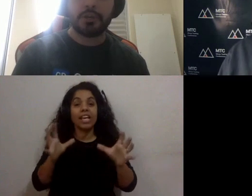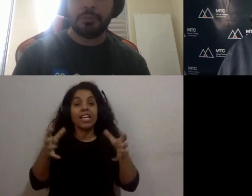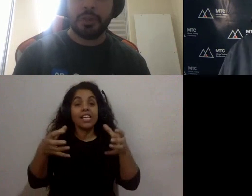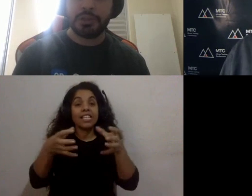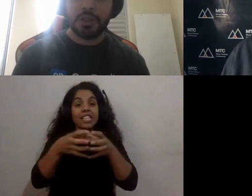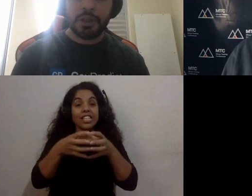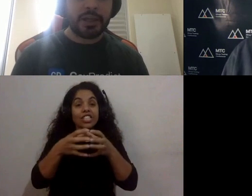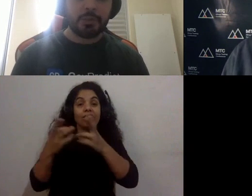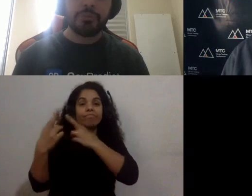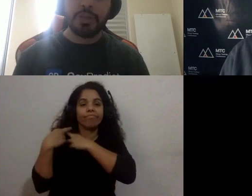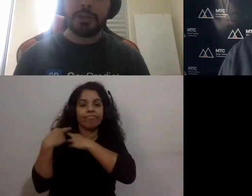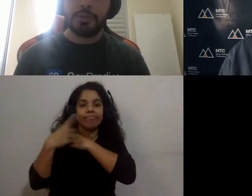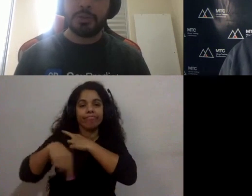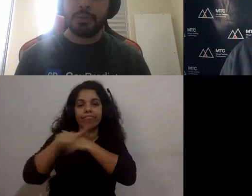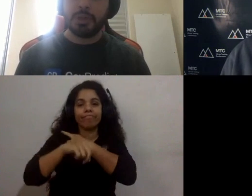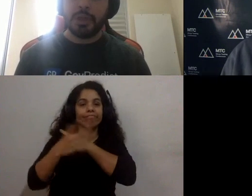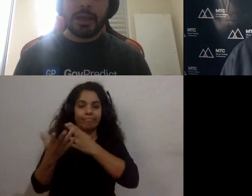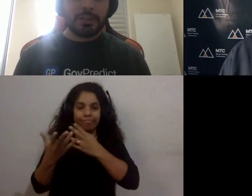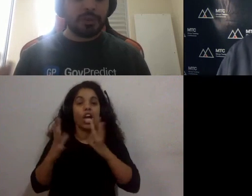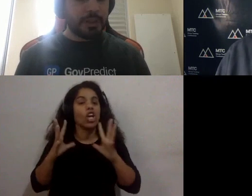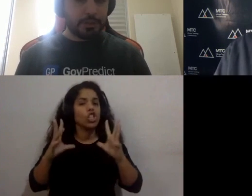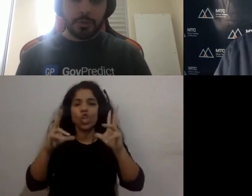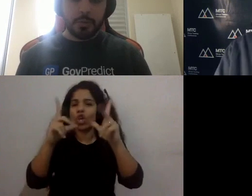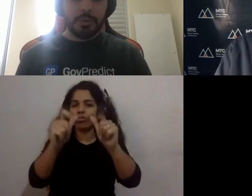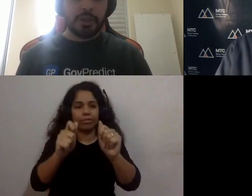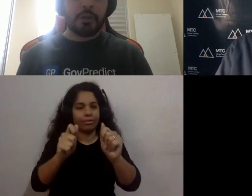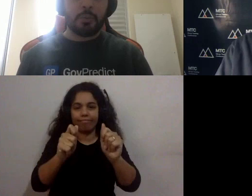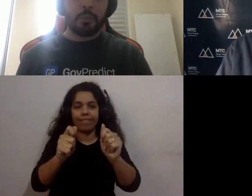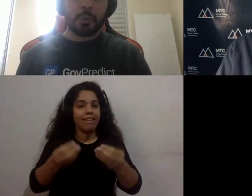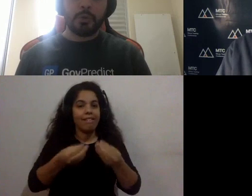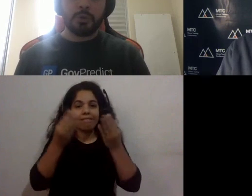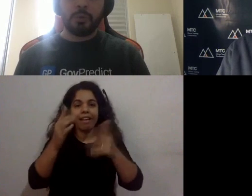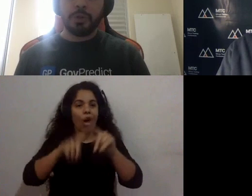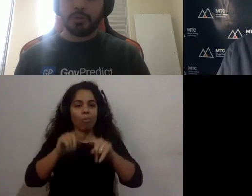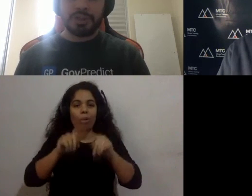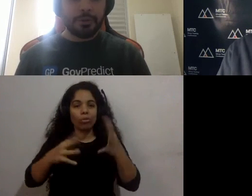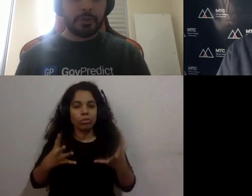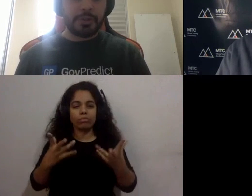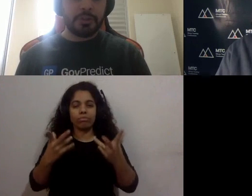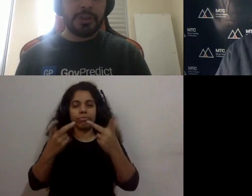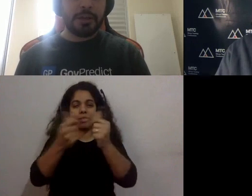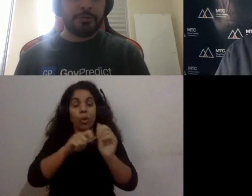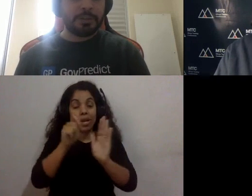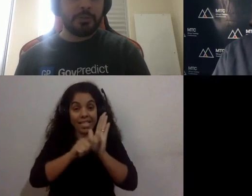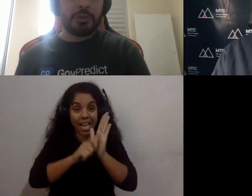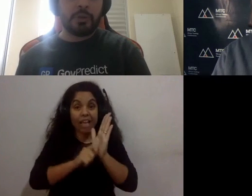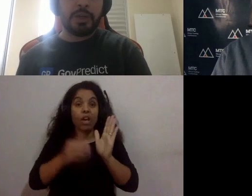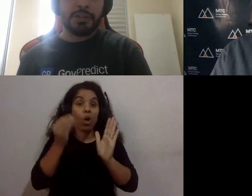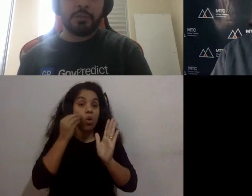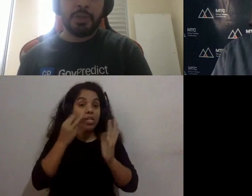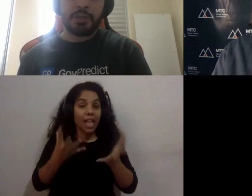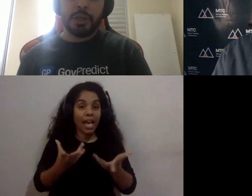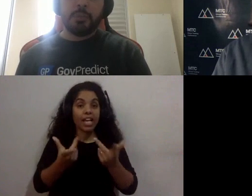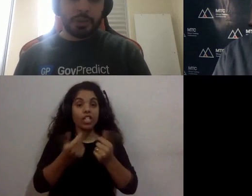team accountability, que é a responsabilidade do time. A responsabilidade de todo mundo entregar um produto bom. Então, escrever um teste unitário faz com que a